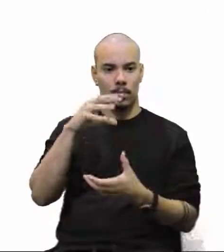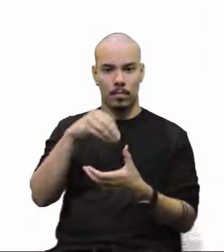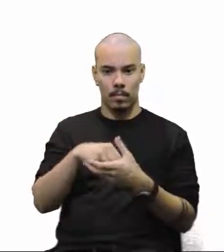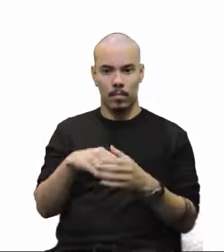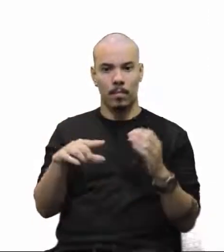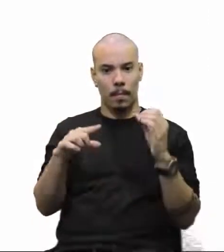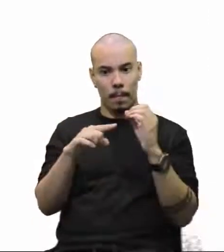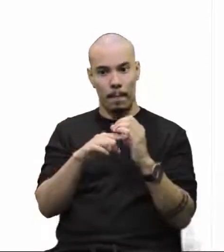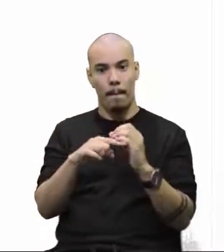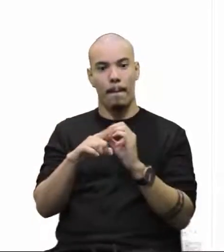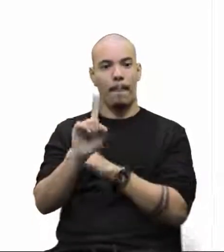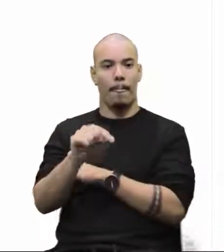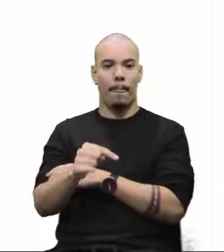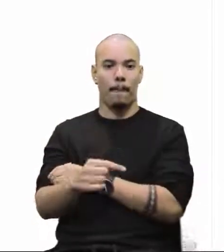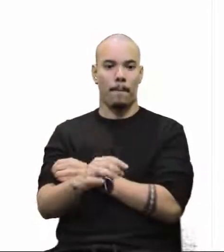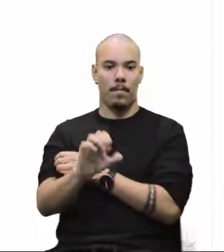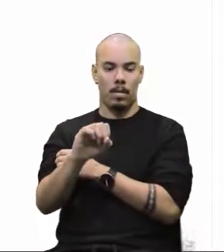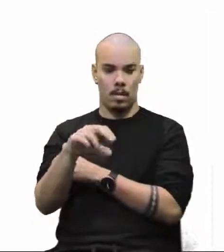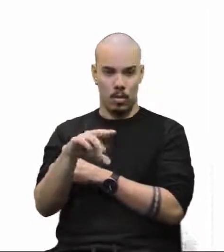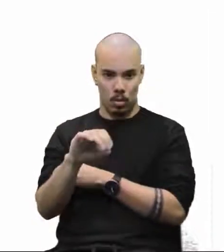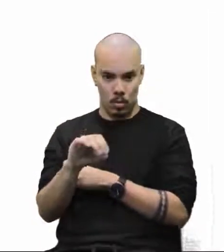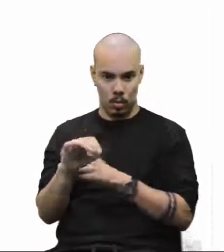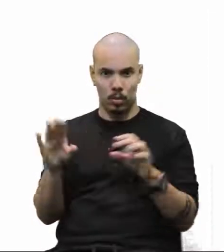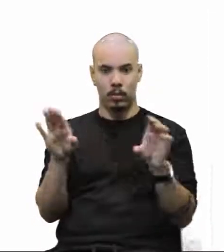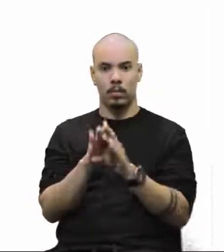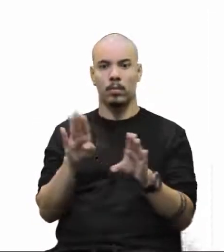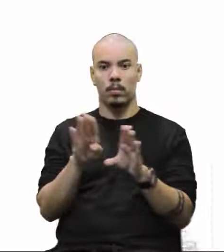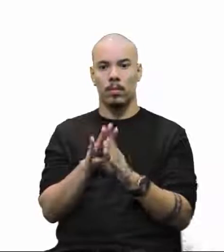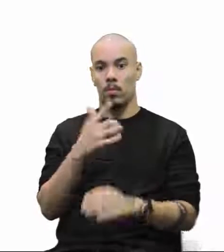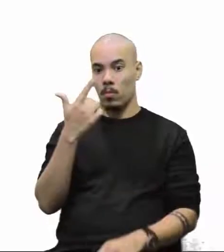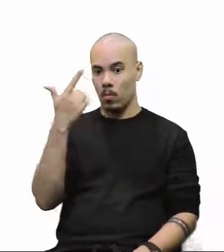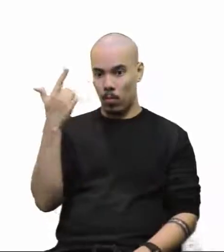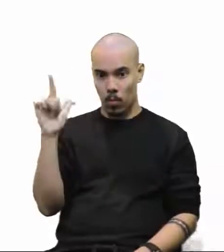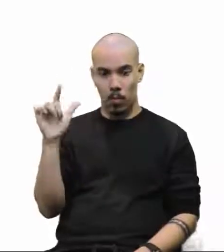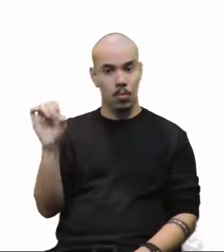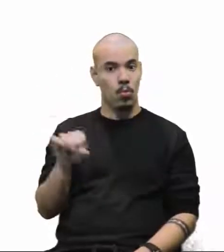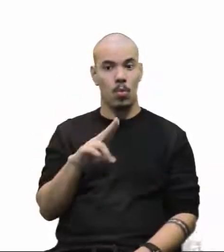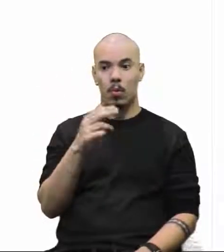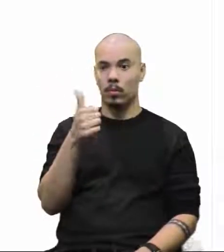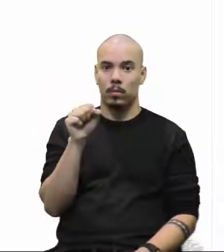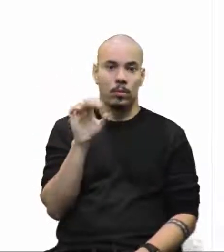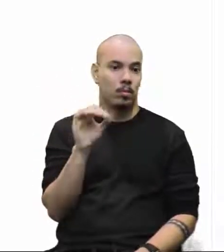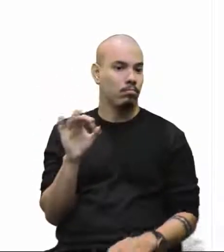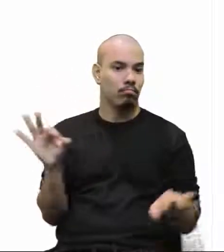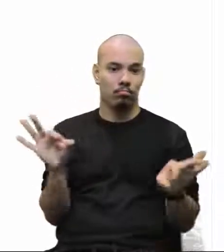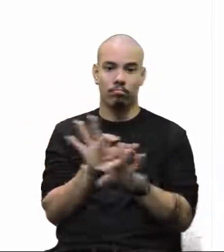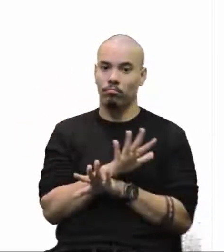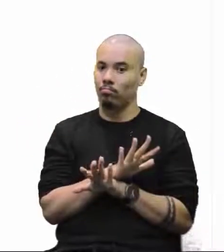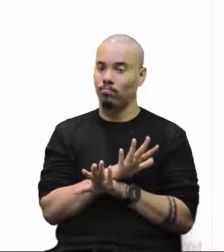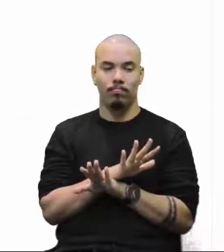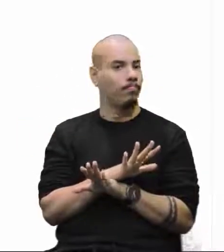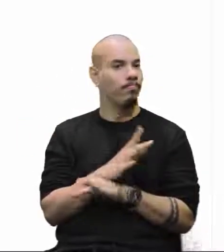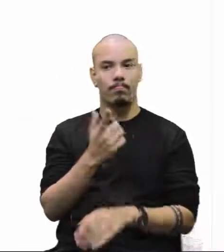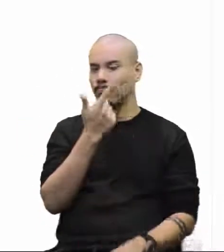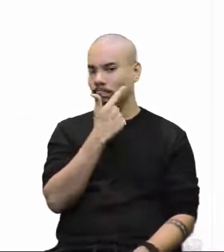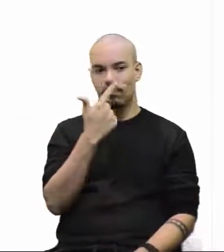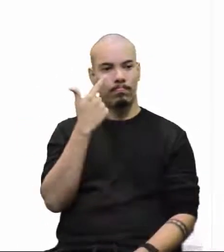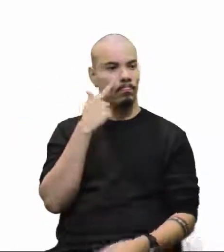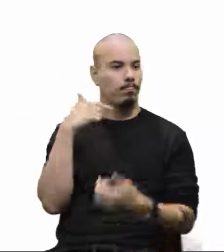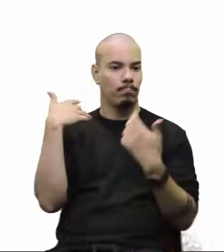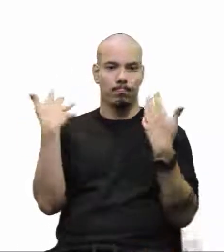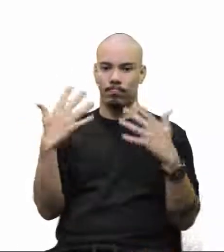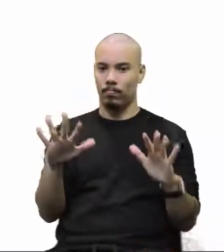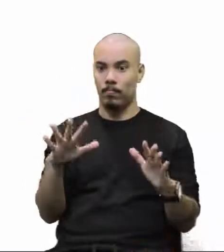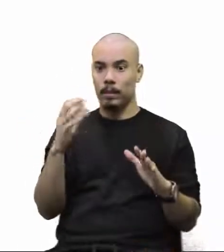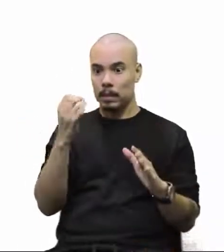será zero, seno de θ é zero, θ igual a zero ou 180. Não interessa.